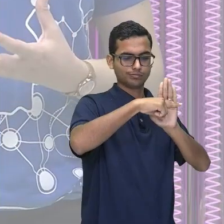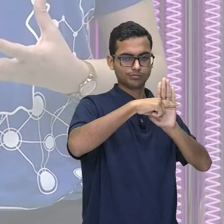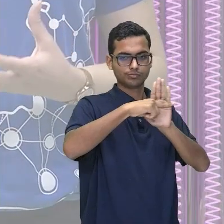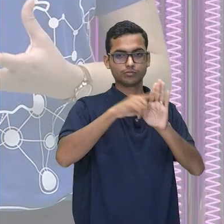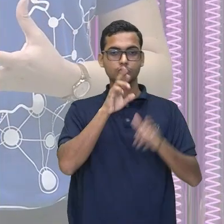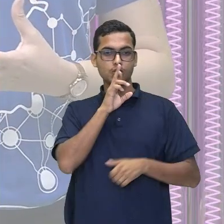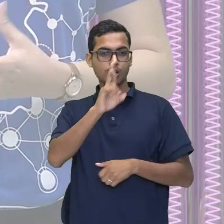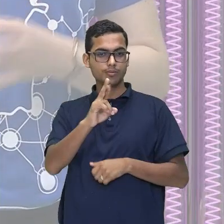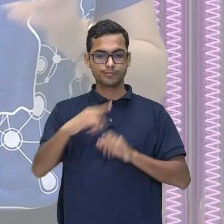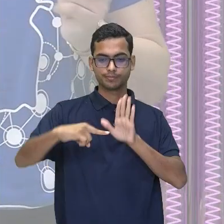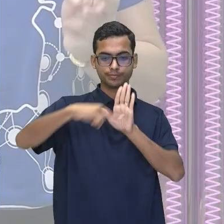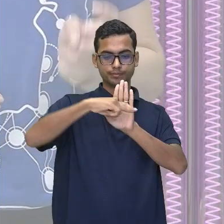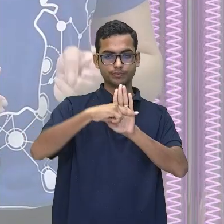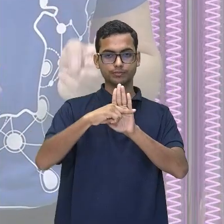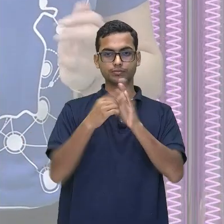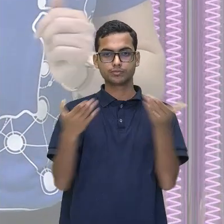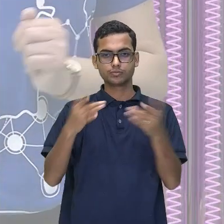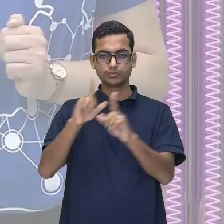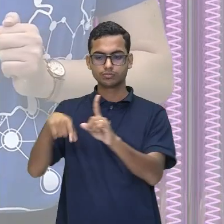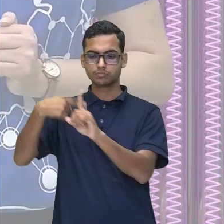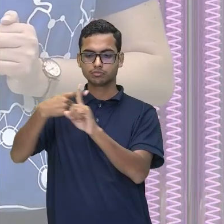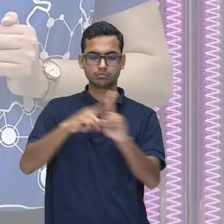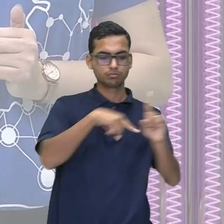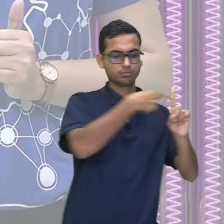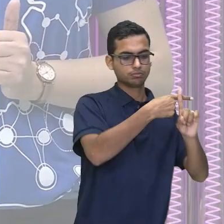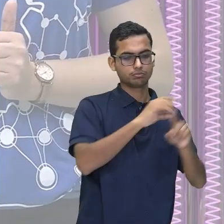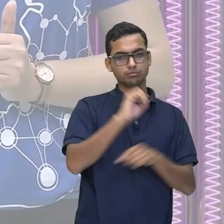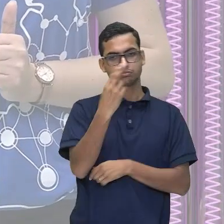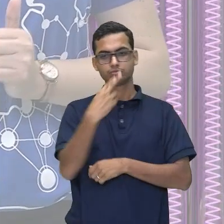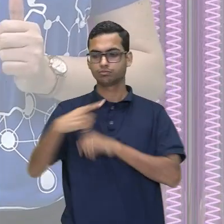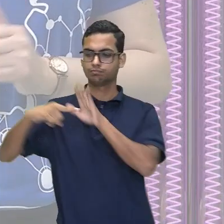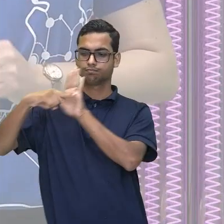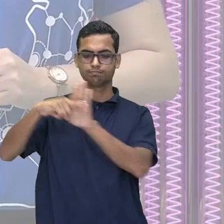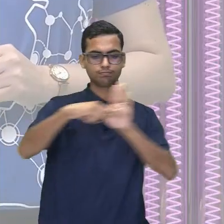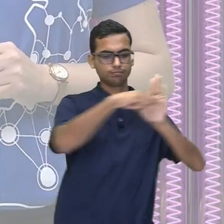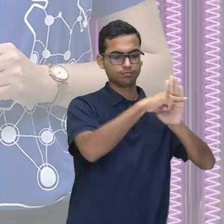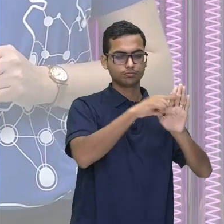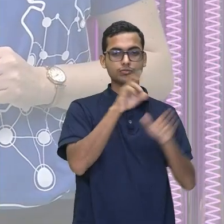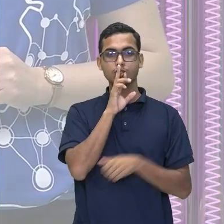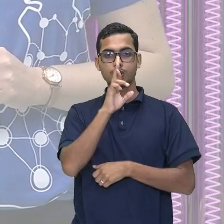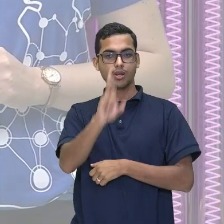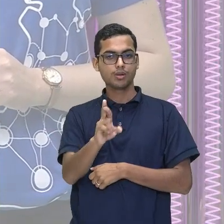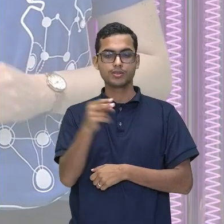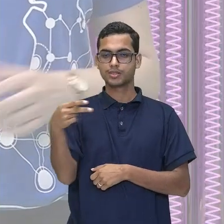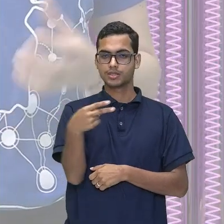tiver sinais iguais, sejam dois valores positivos ou sejam